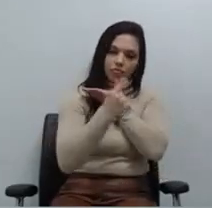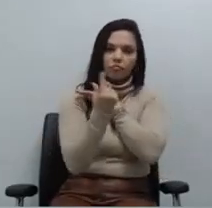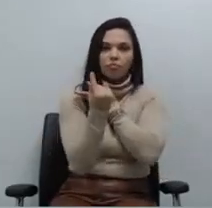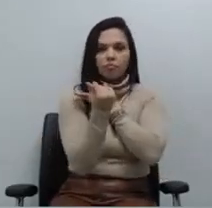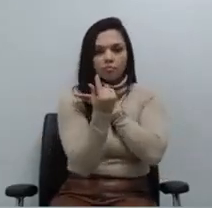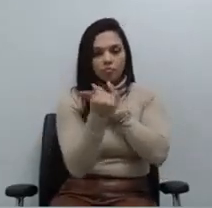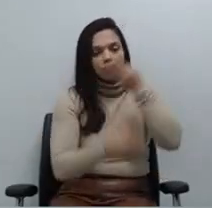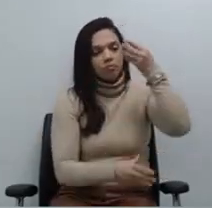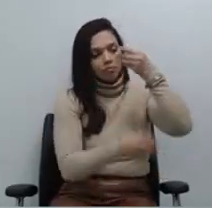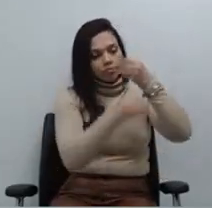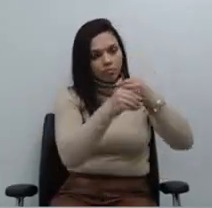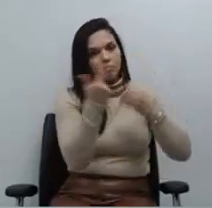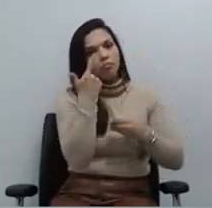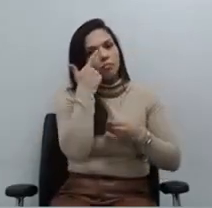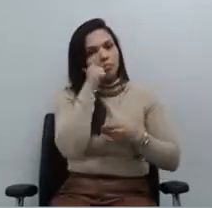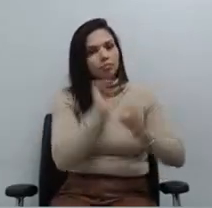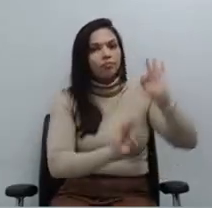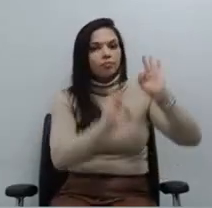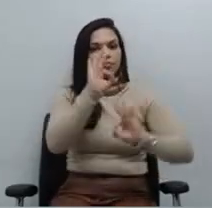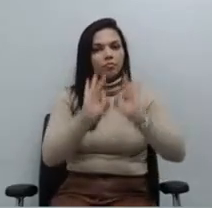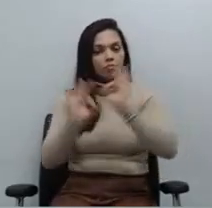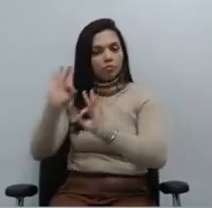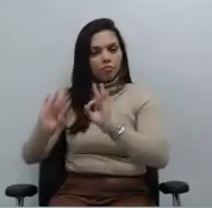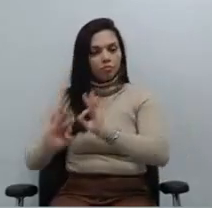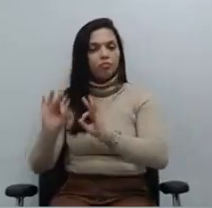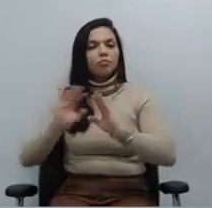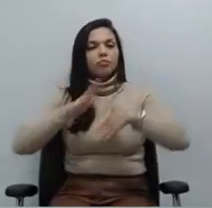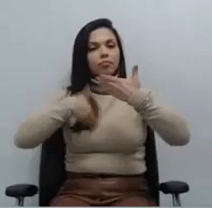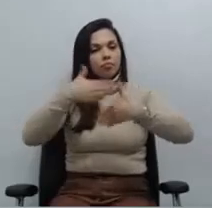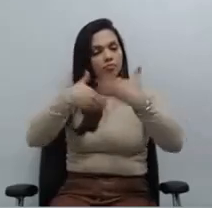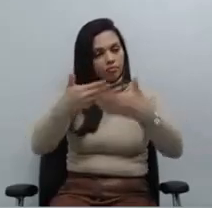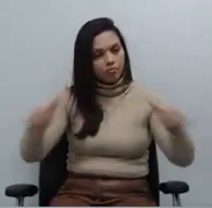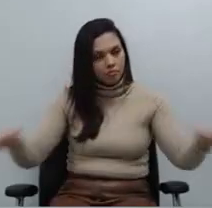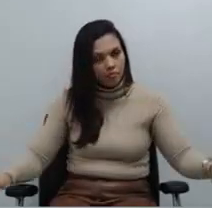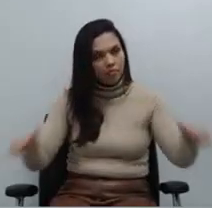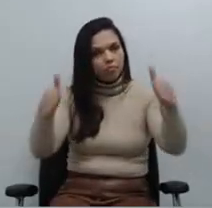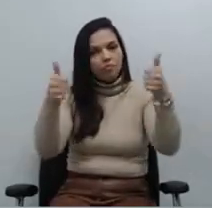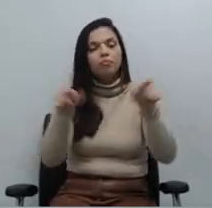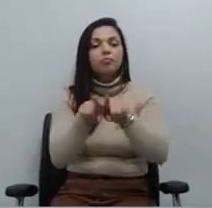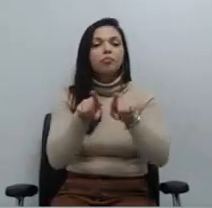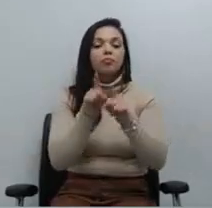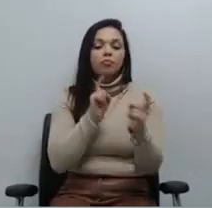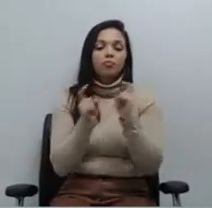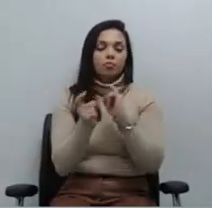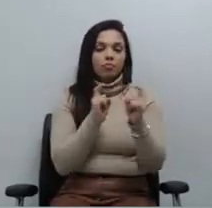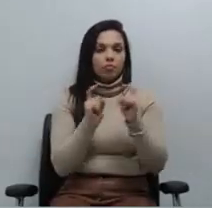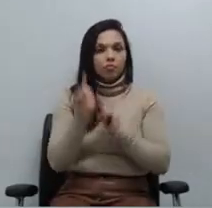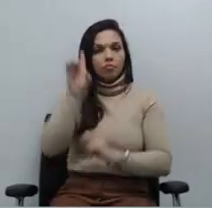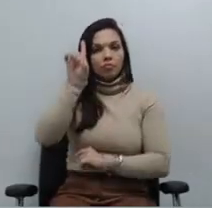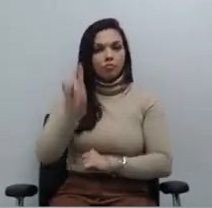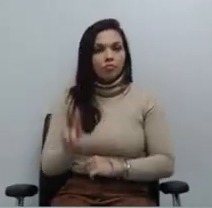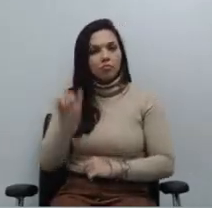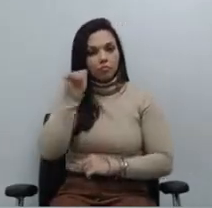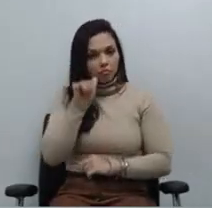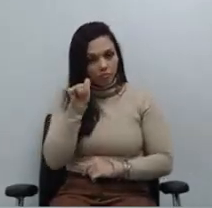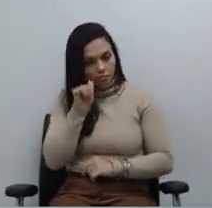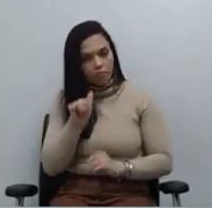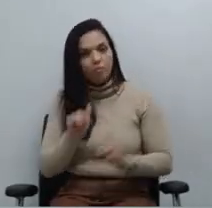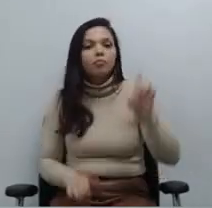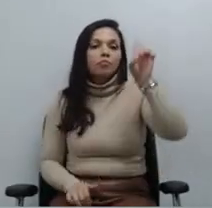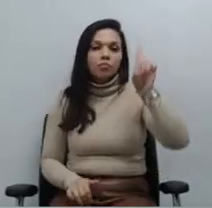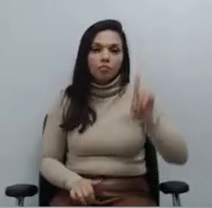nessa semana nós tivemos reuniões com a diretoria das mulheres, com a diretoria de aposentadas e